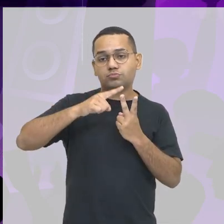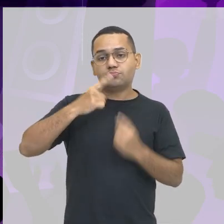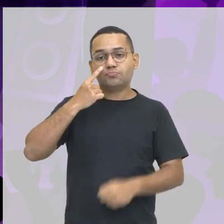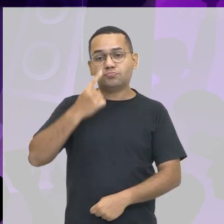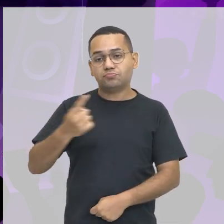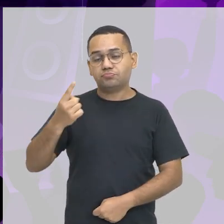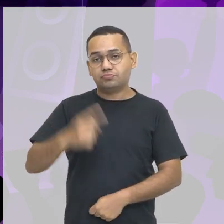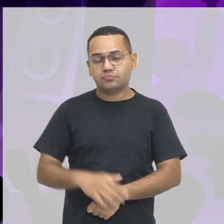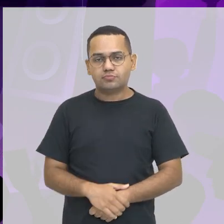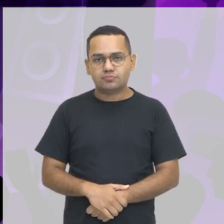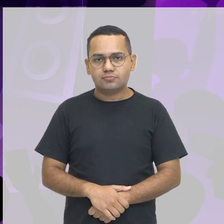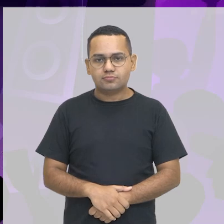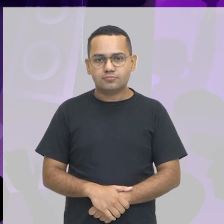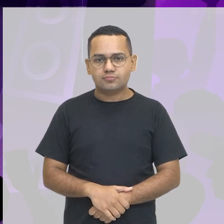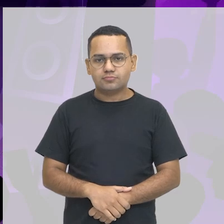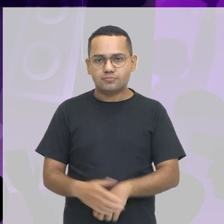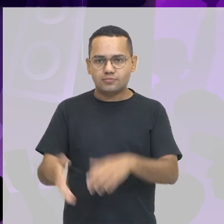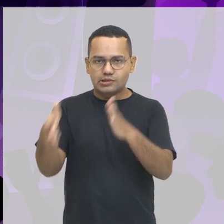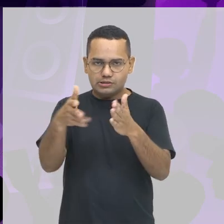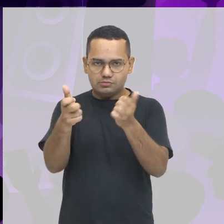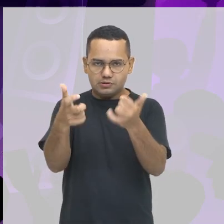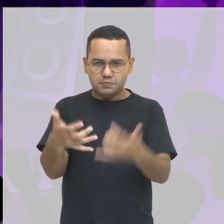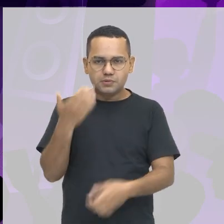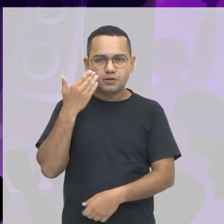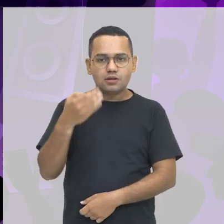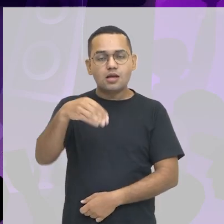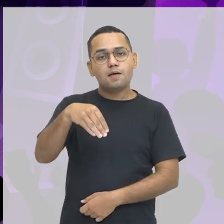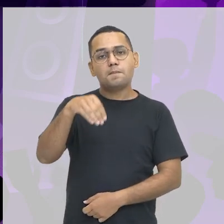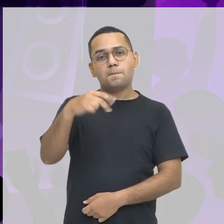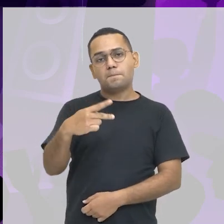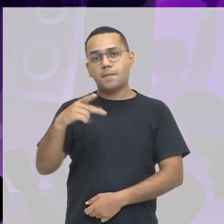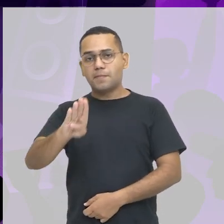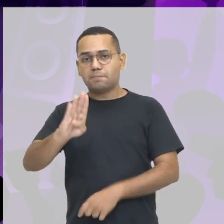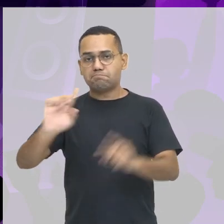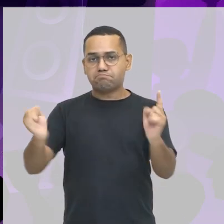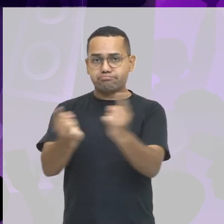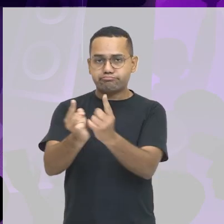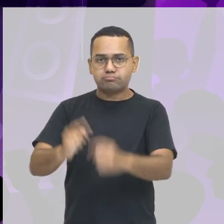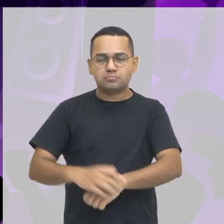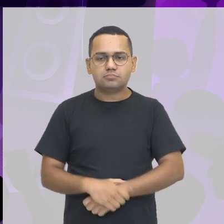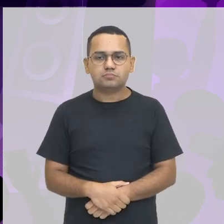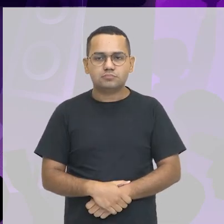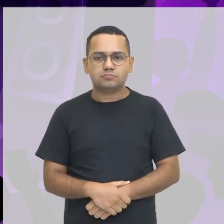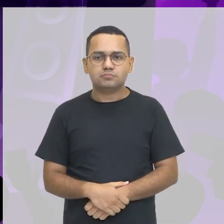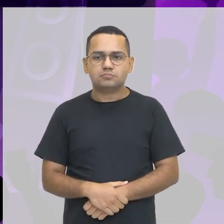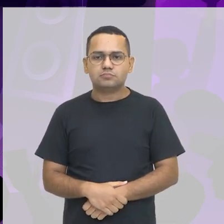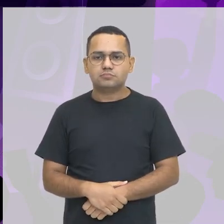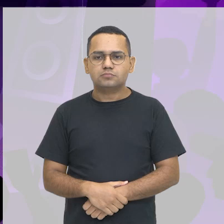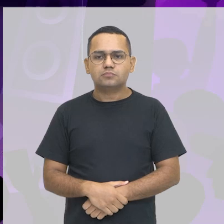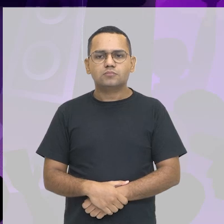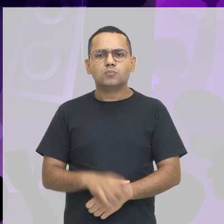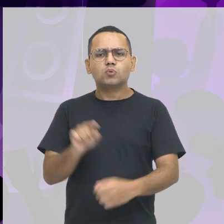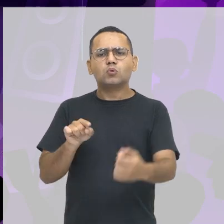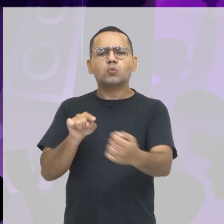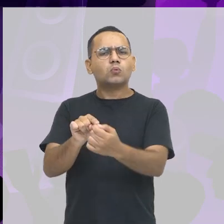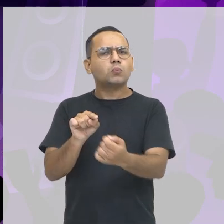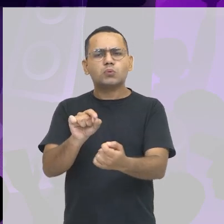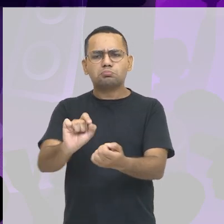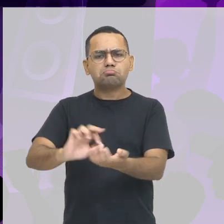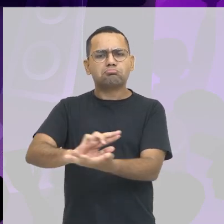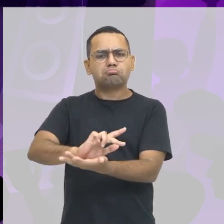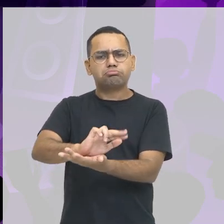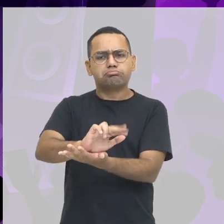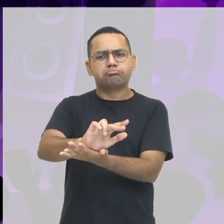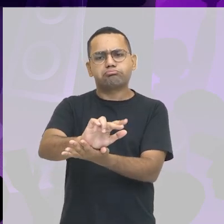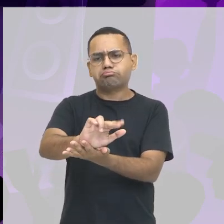música popular brasileira, conhecida como MPB. Ela reflete a reunião